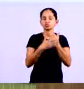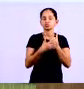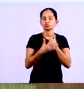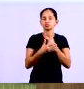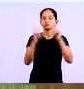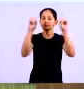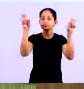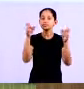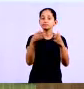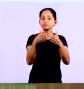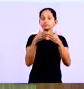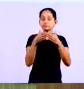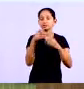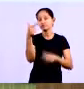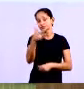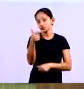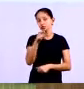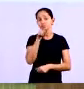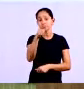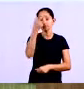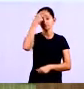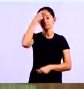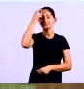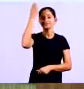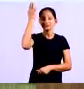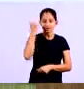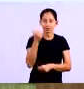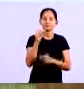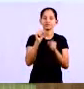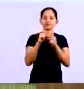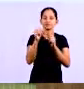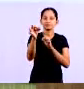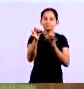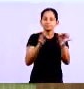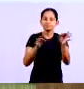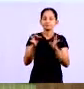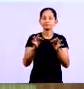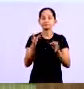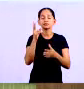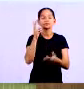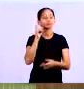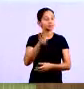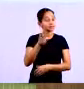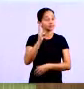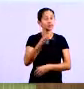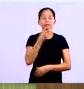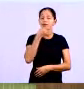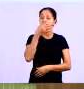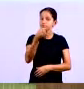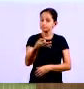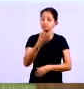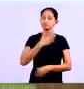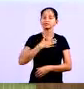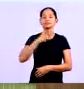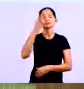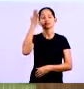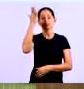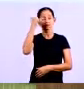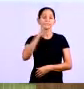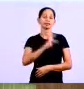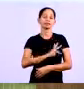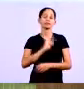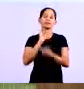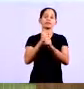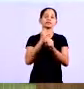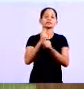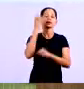fazer com que você tenha o que você precisa saber, e aquela coisa que eu bato na tecla, para saber o que técnico de finanças